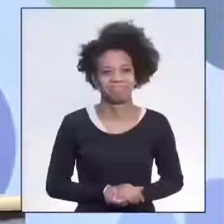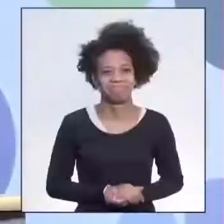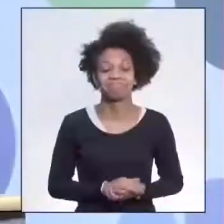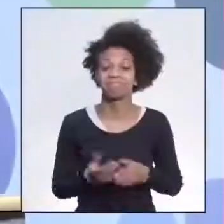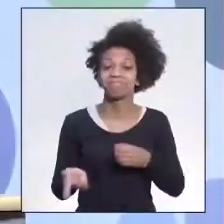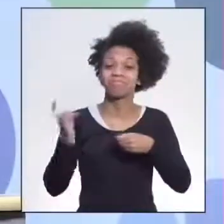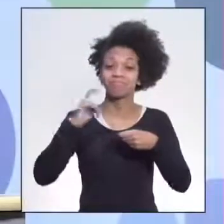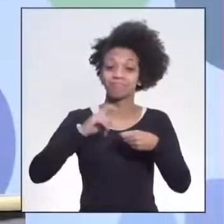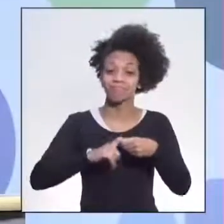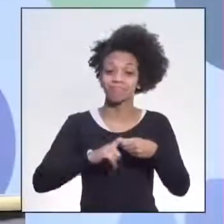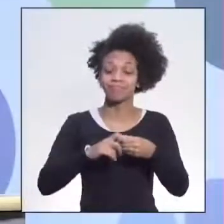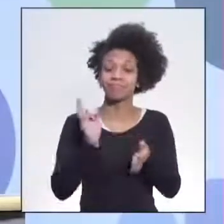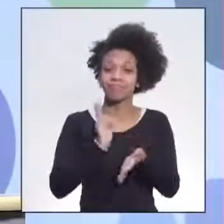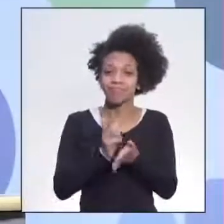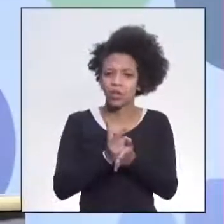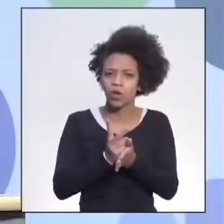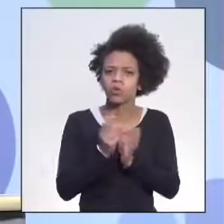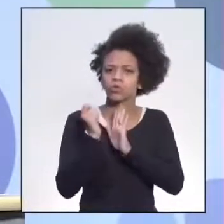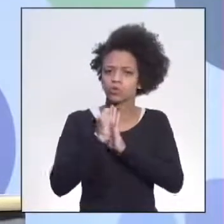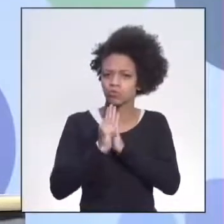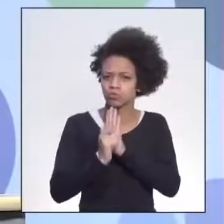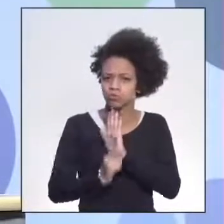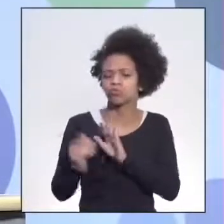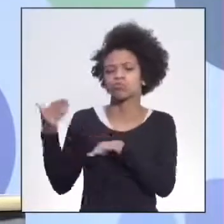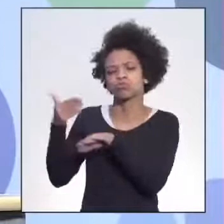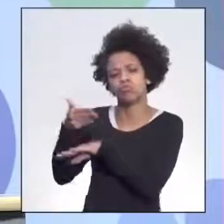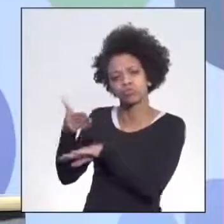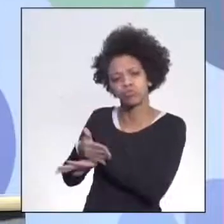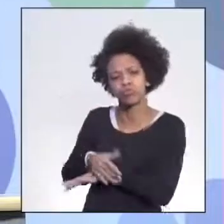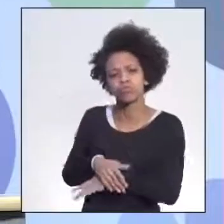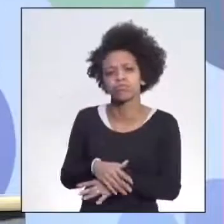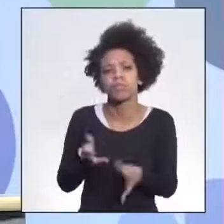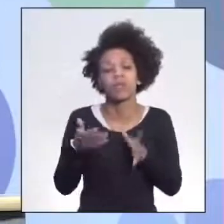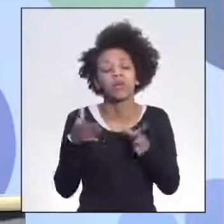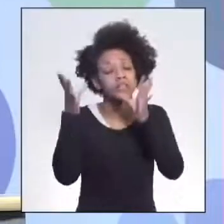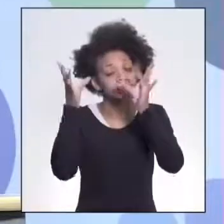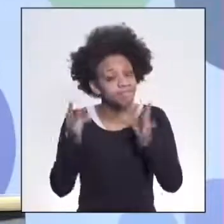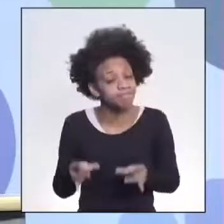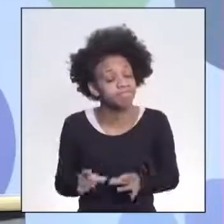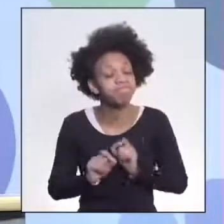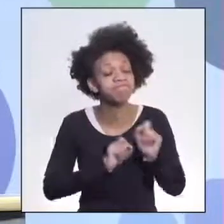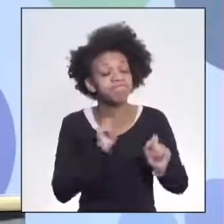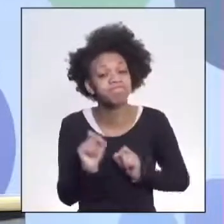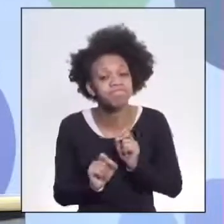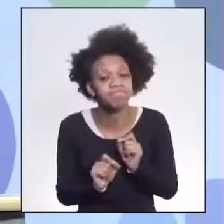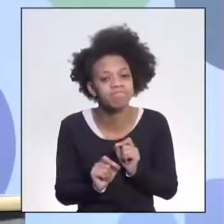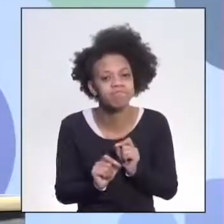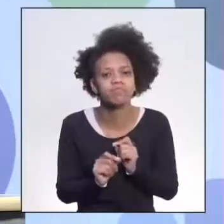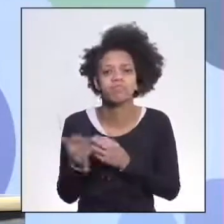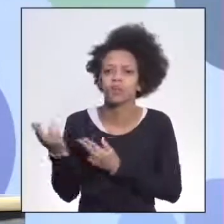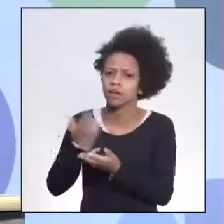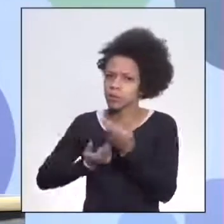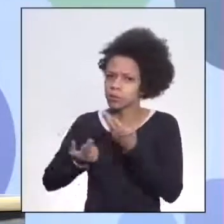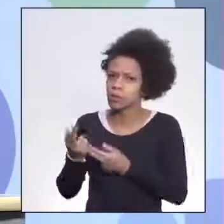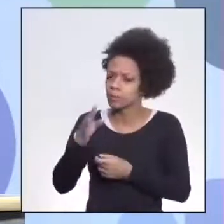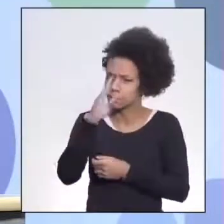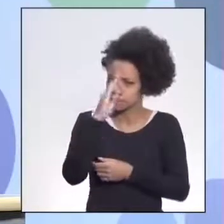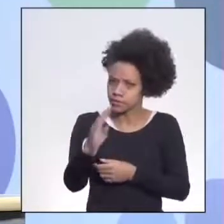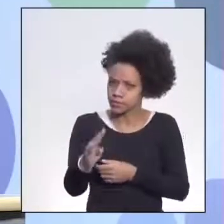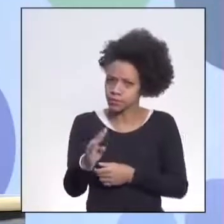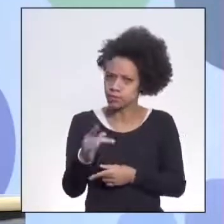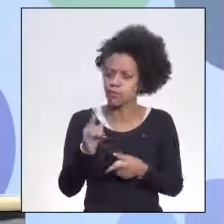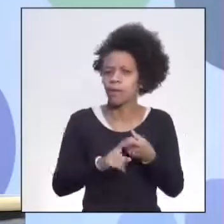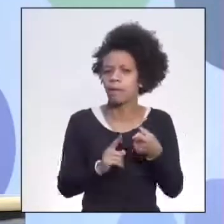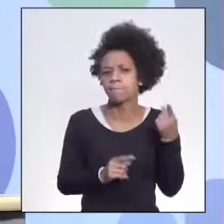Olá, voltamos. Continue registrando a sua participação. Gostaria de destacar, professora, tivemos muitas respostas, principalmente para a